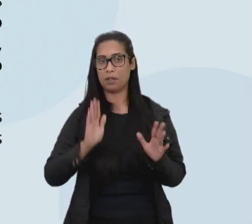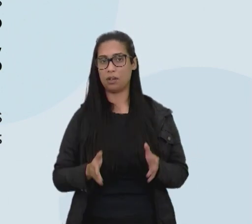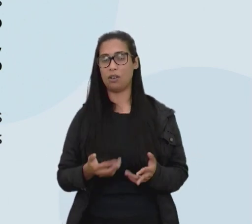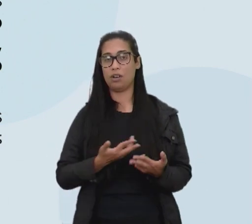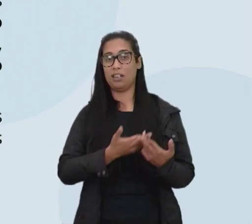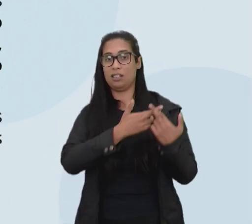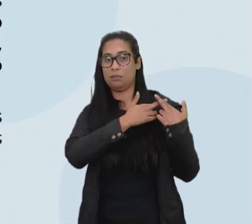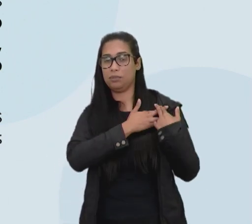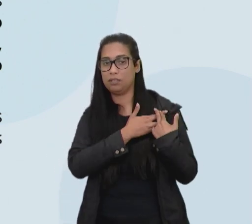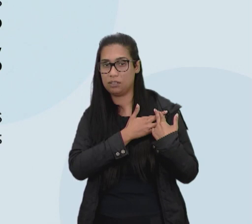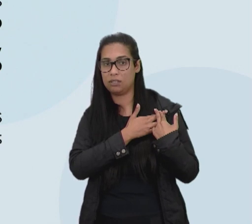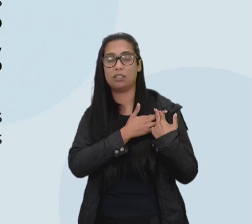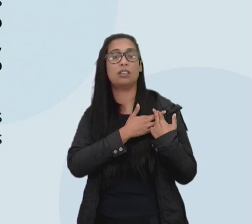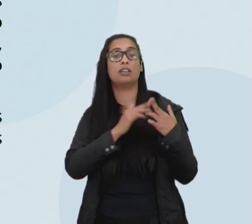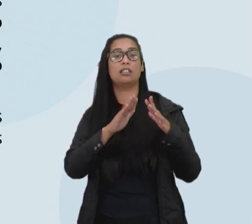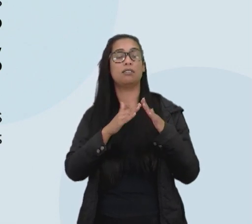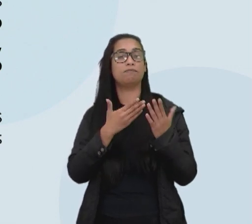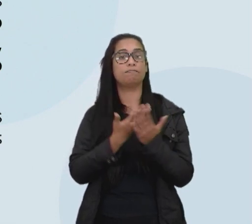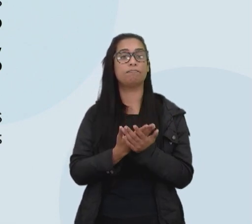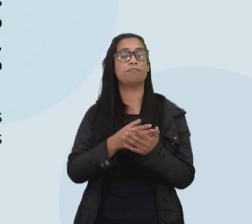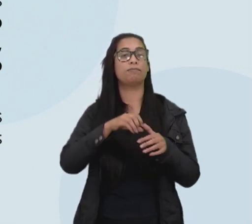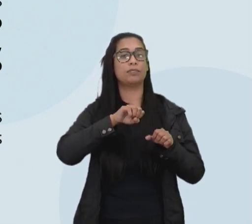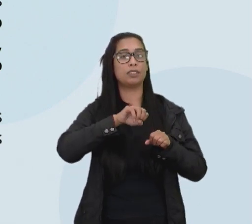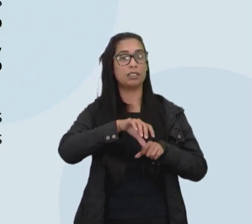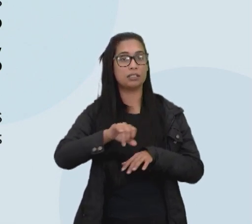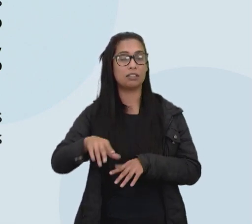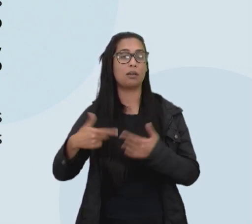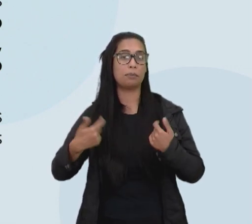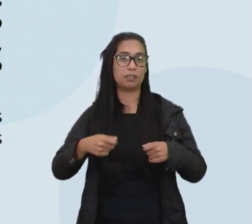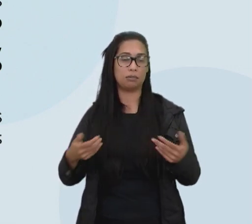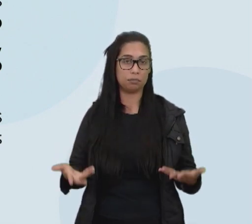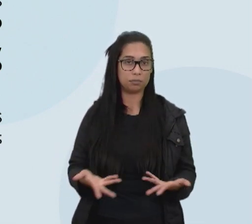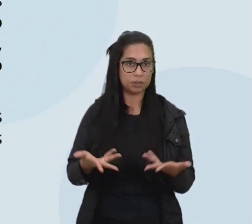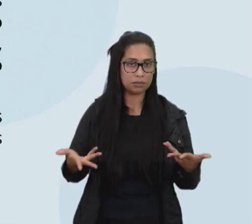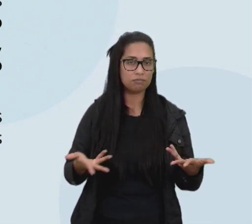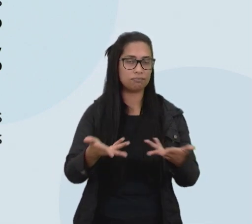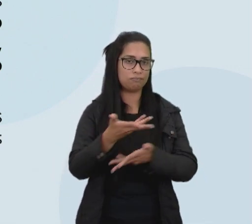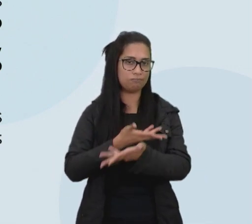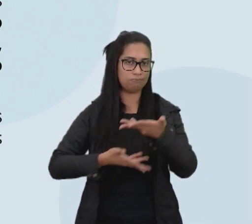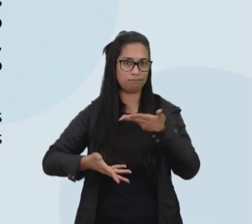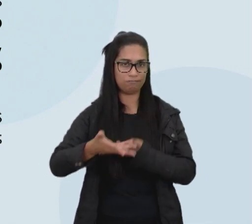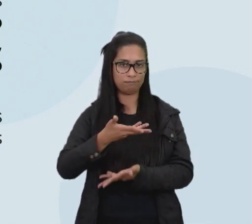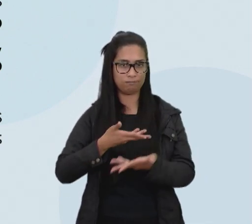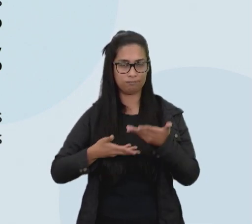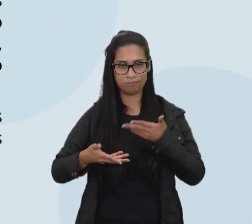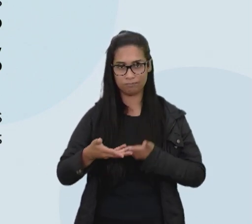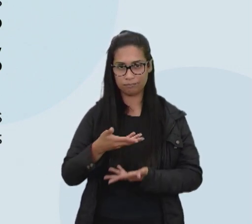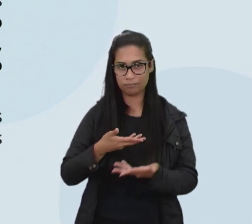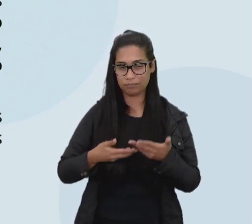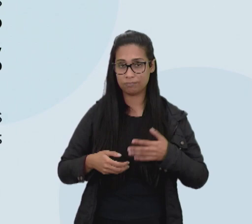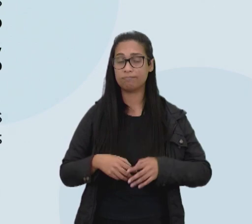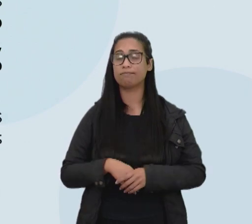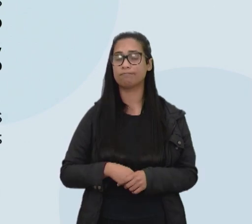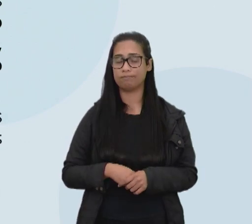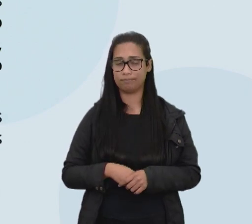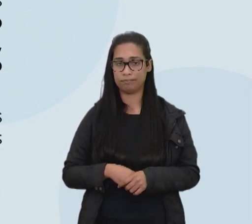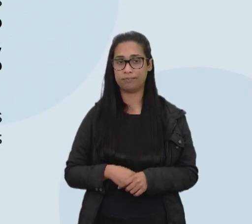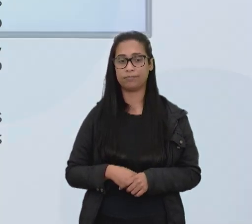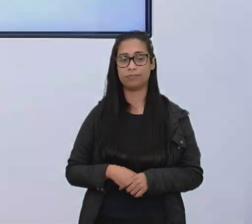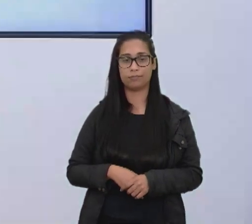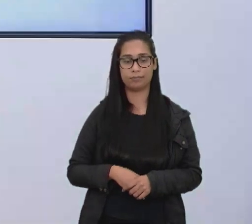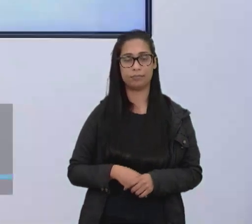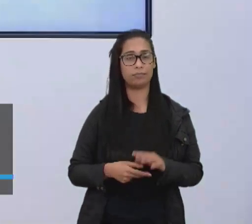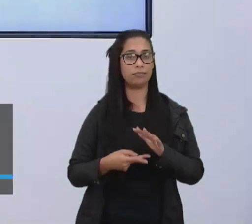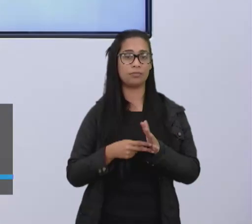atividades educativas têm em gerar integração na construção identitária dos jovens e na conduta social escolar. O